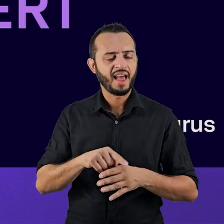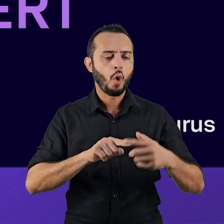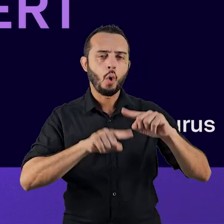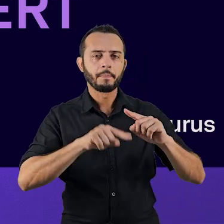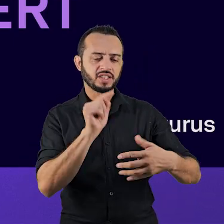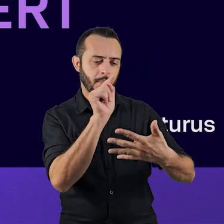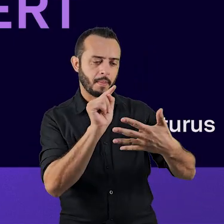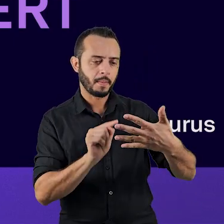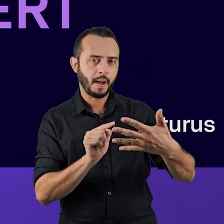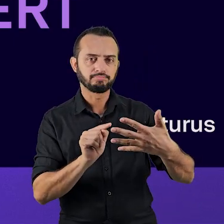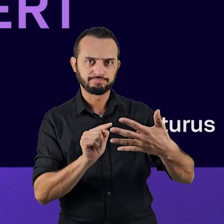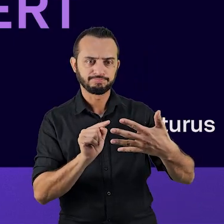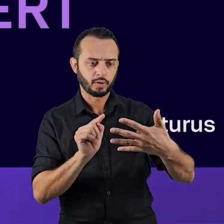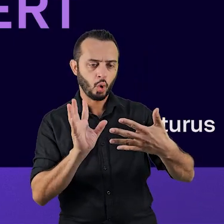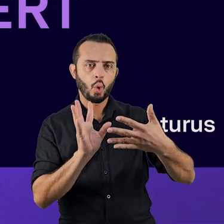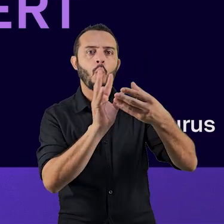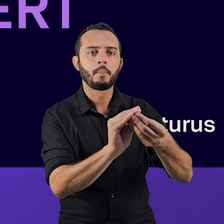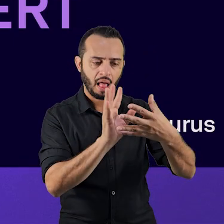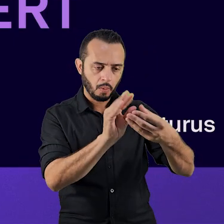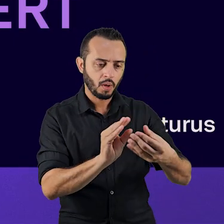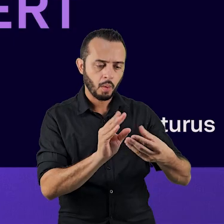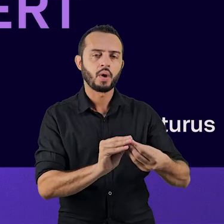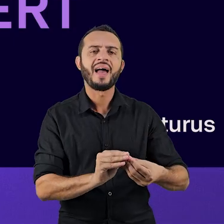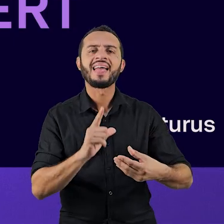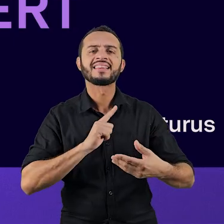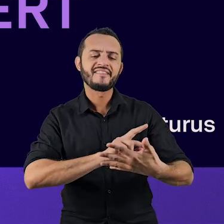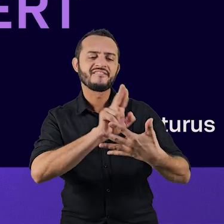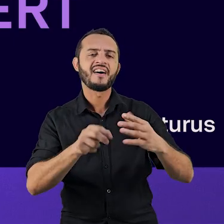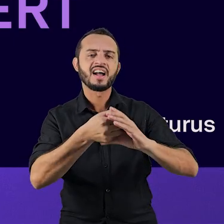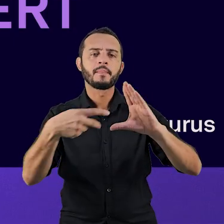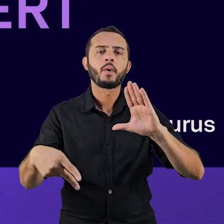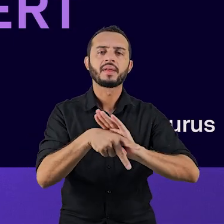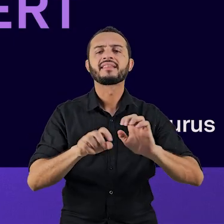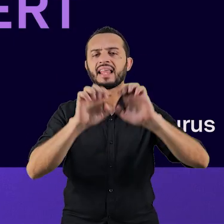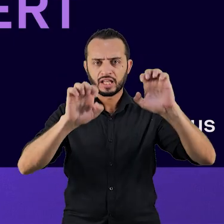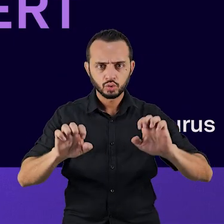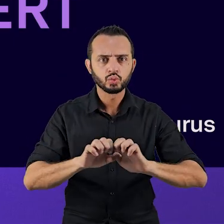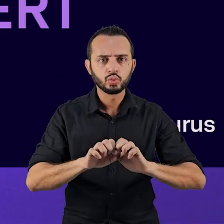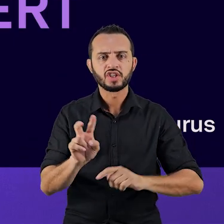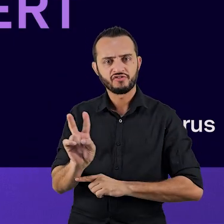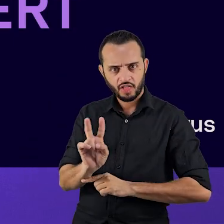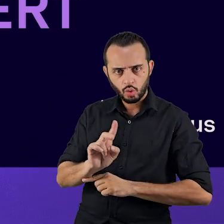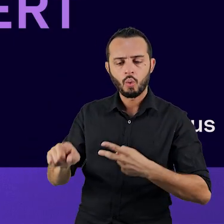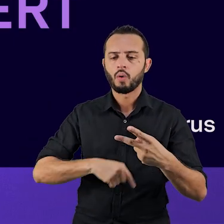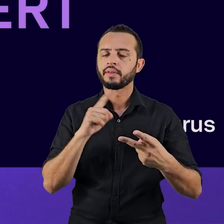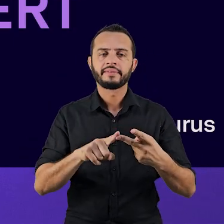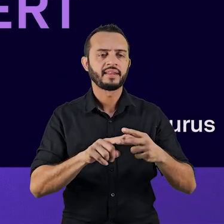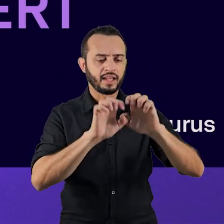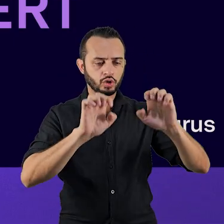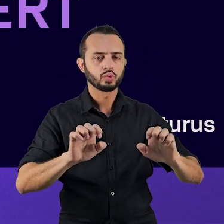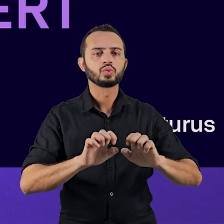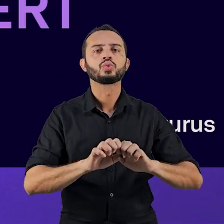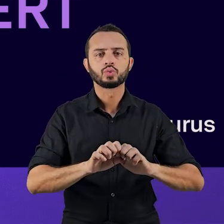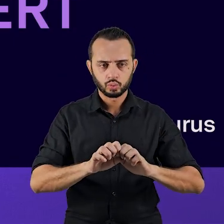objetos complexos que tem uma série de propriedades. Tá? E tem estrutura de espaço vetorial, estrutura de